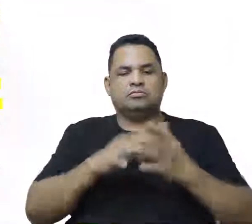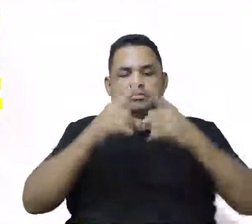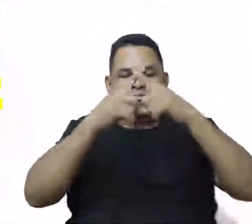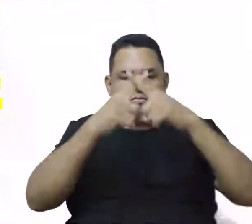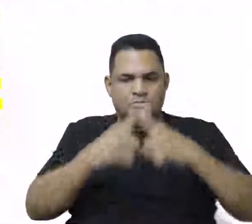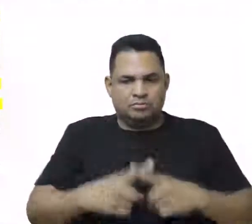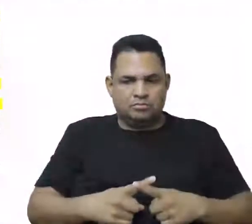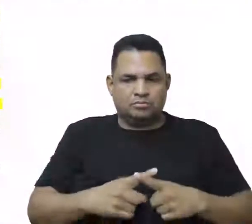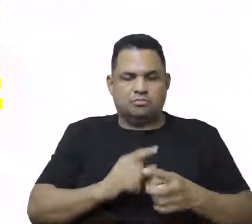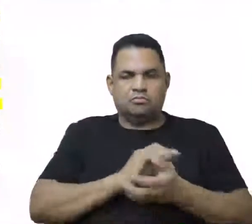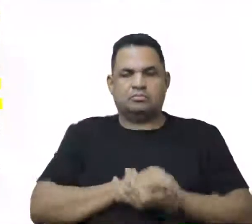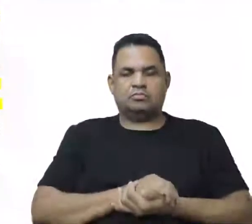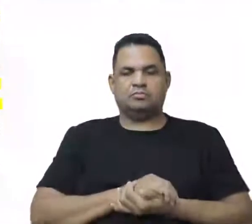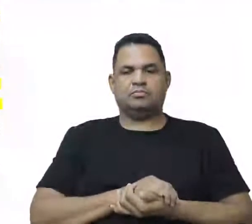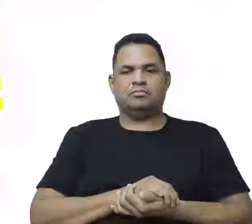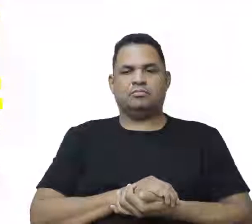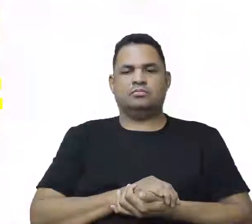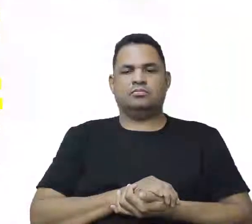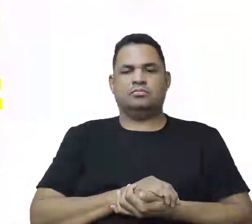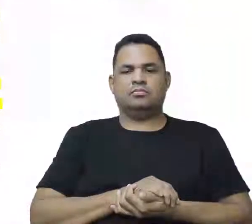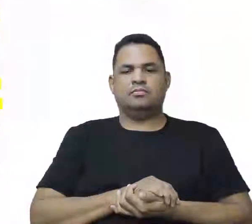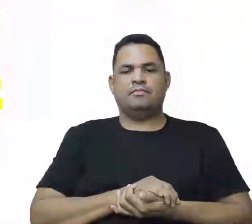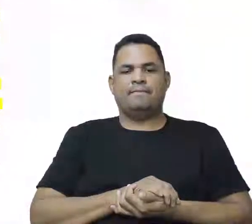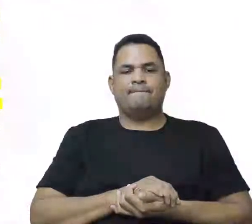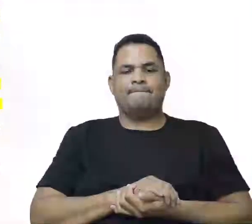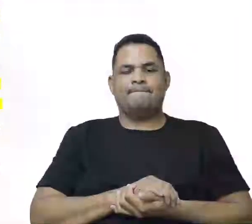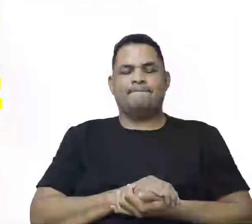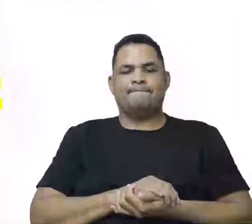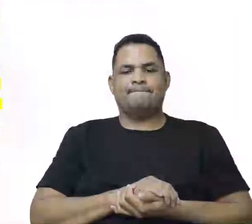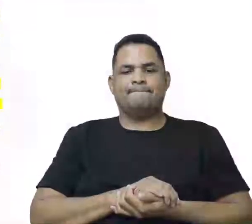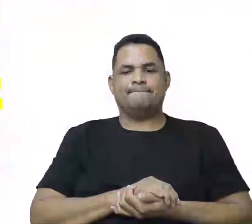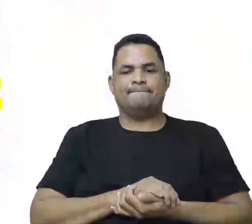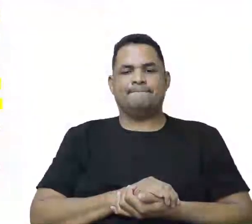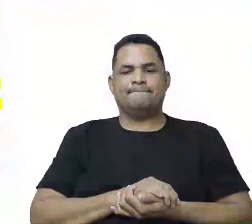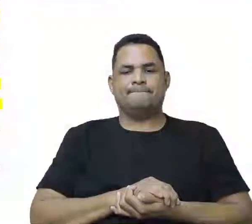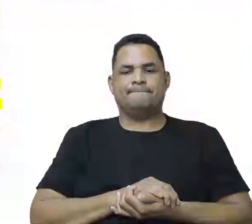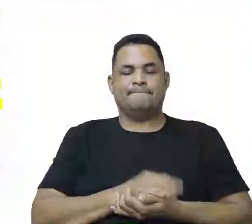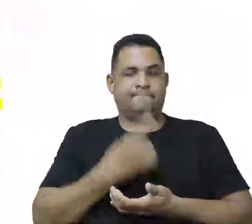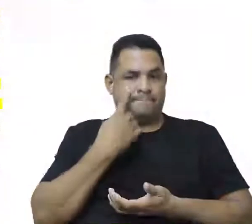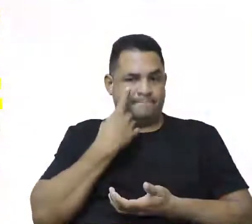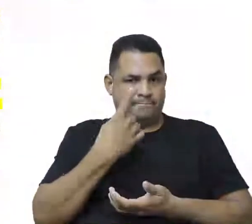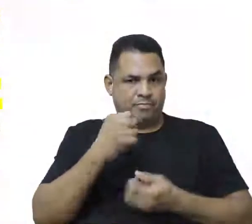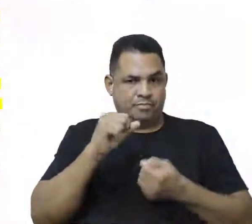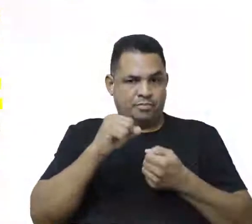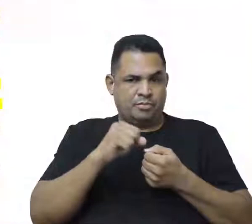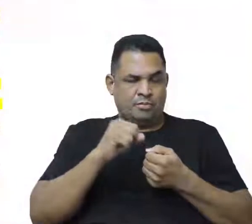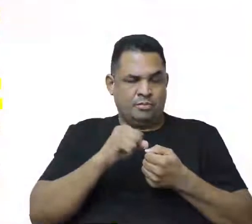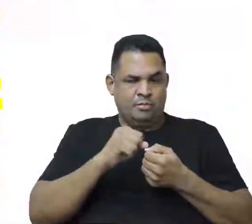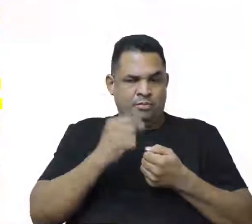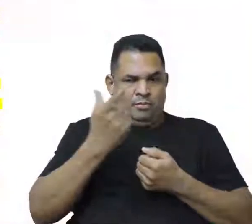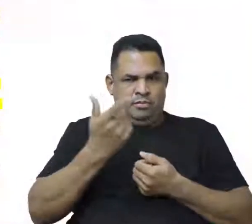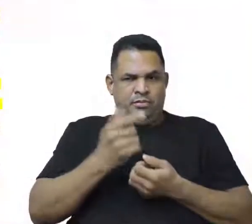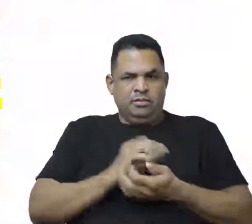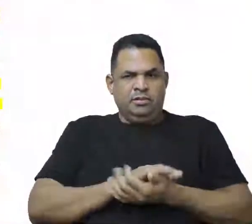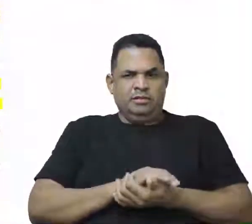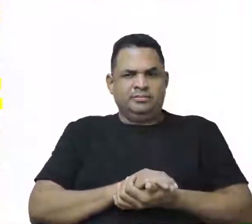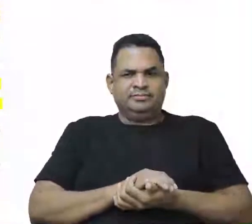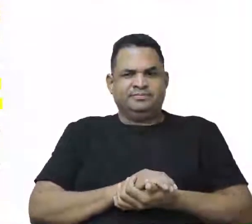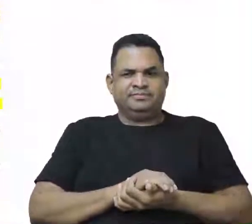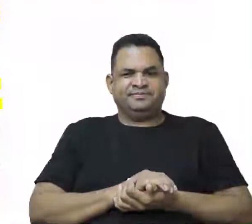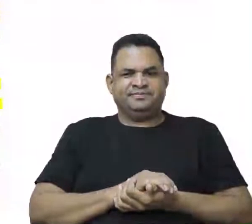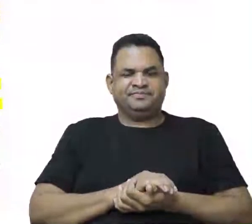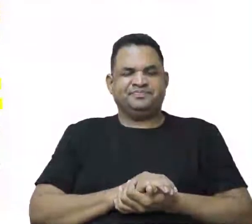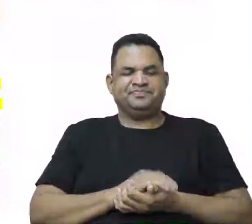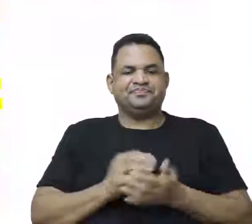único da competição. Olha, gente, vamos lá. Vejam bem, a gente fez um processo aqui que vai a